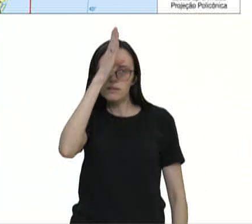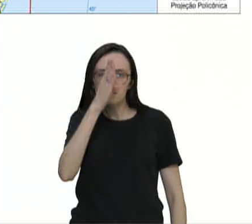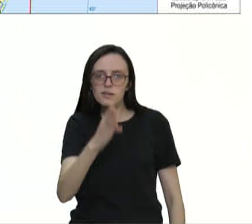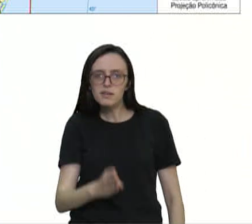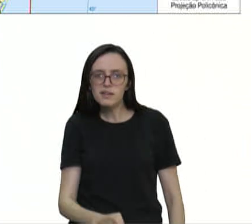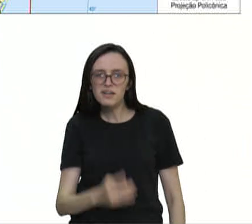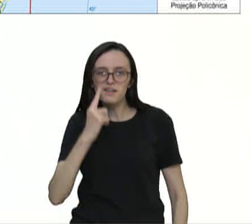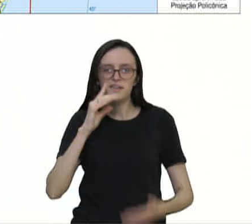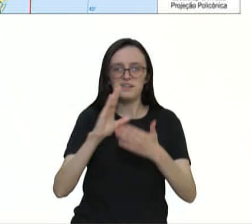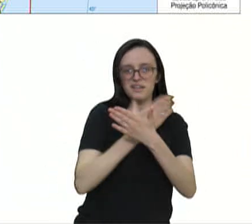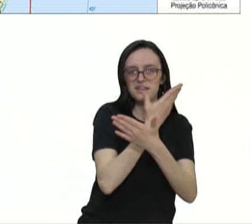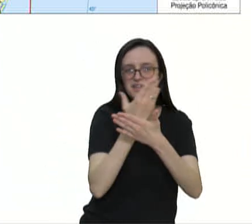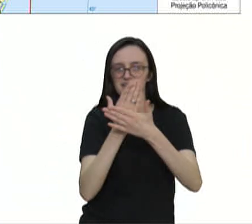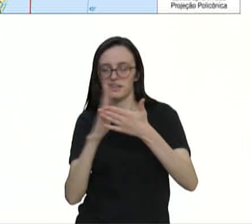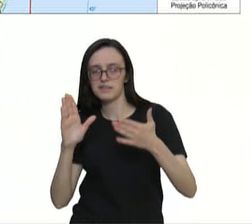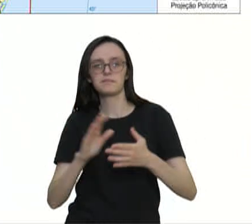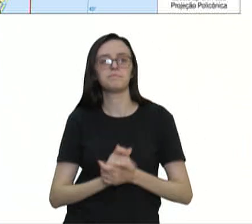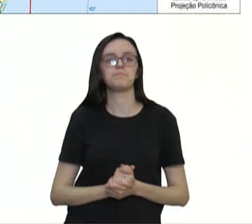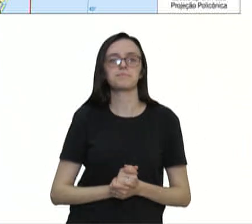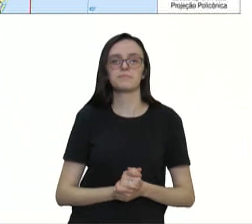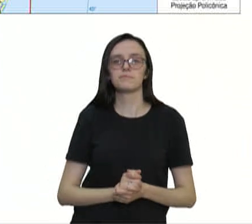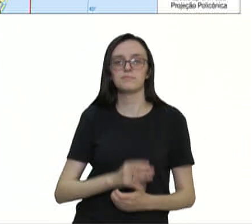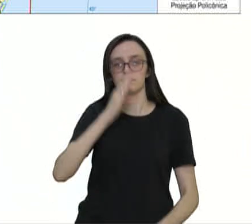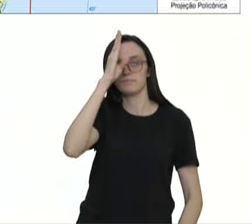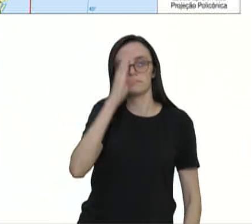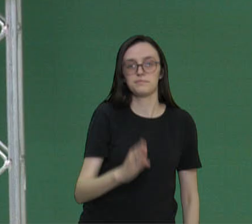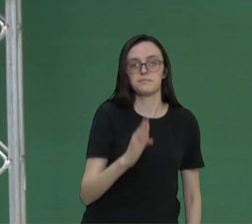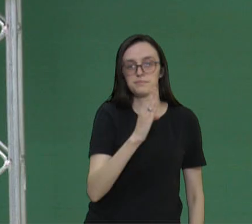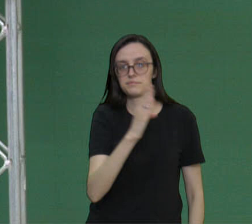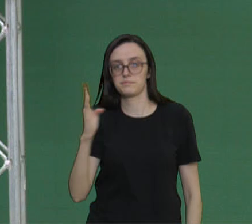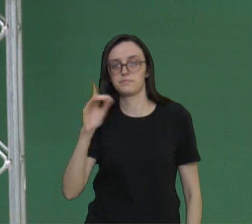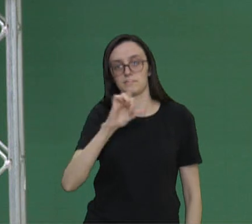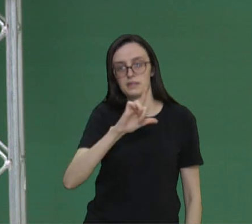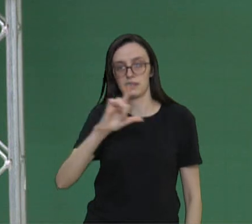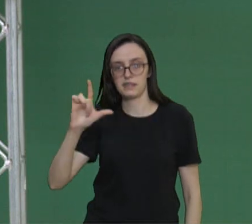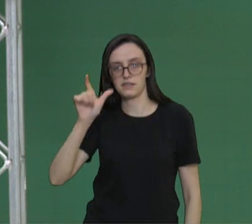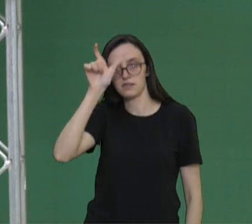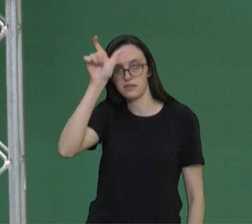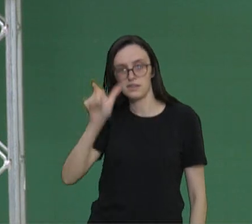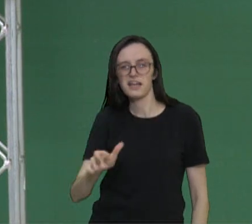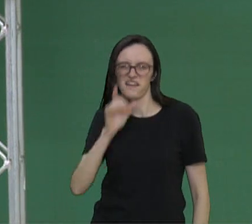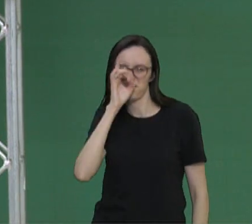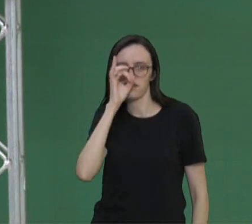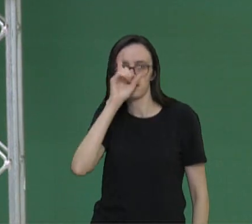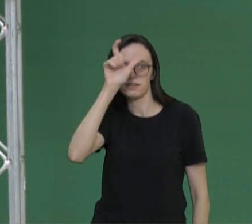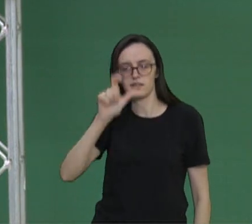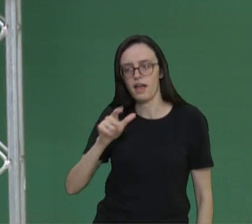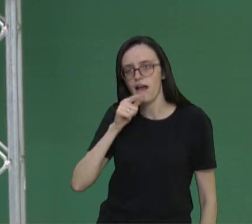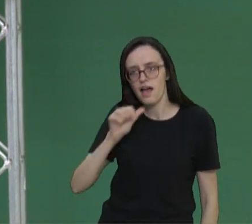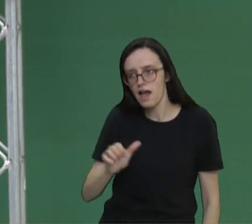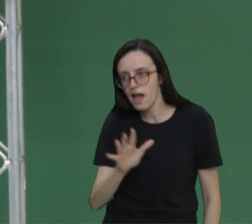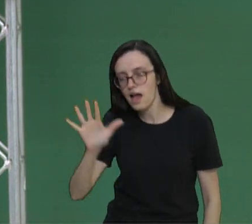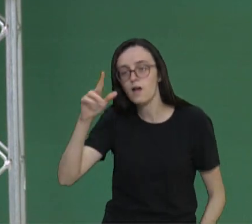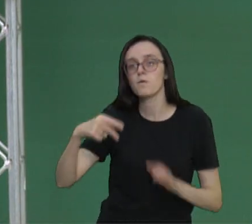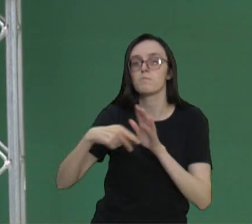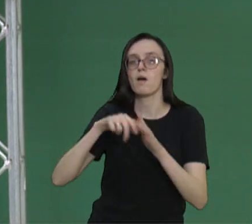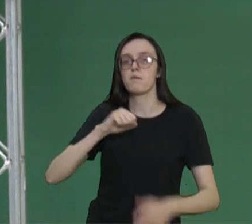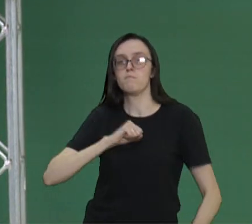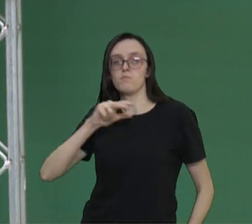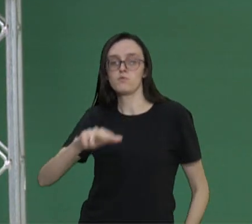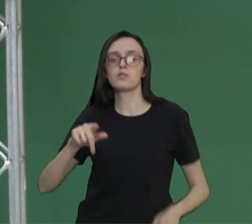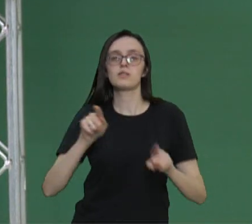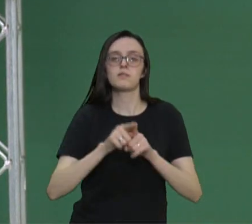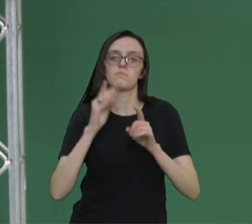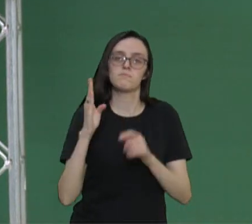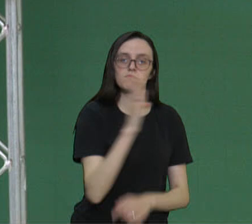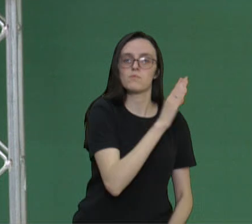linha, Tratado de Tordesilhas, que dividia o lado leste do Brasil, ali a parte do litoral, toda para os portugueses, e o